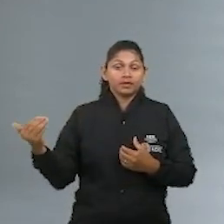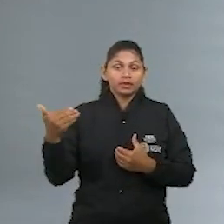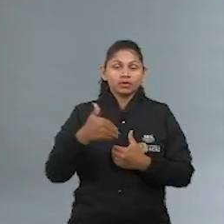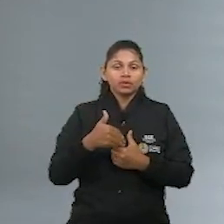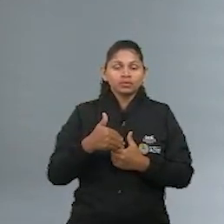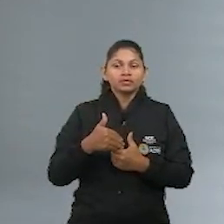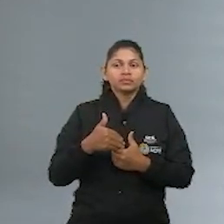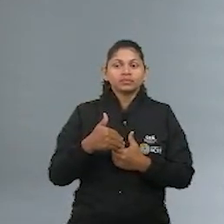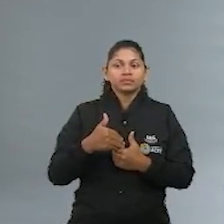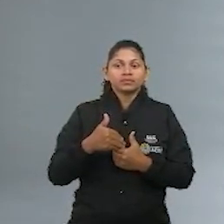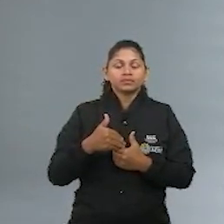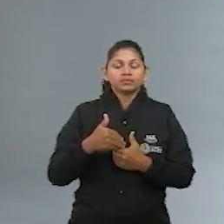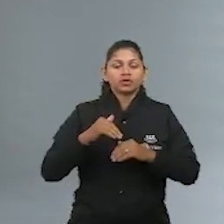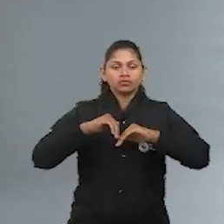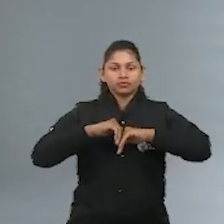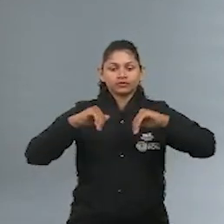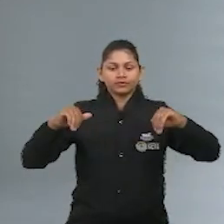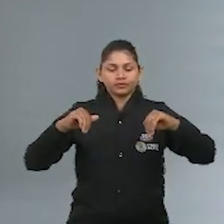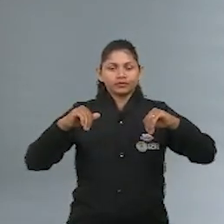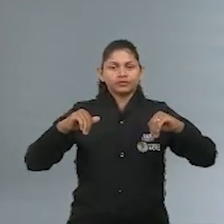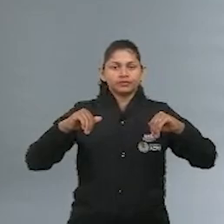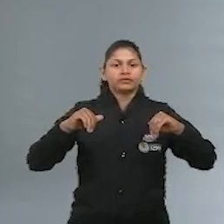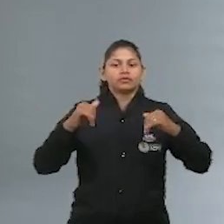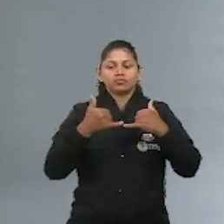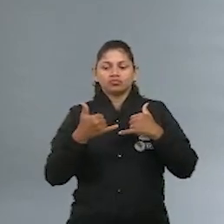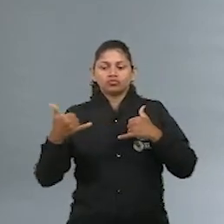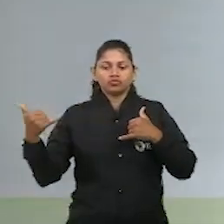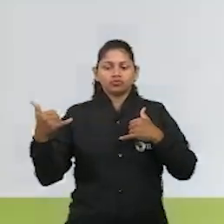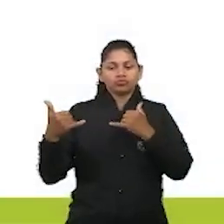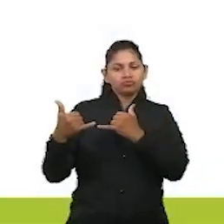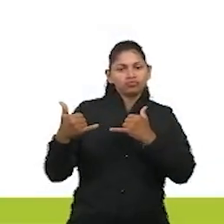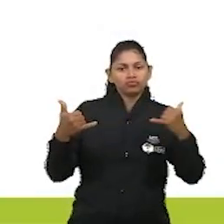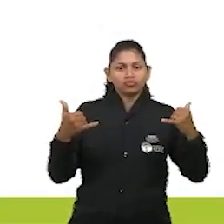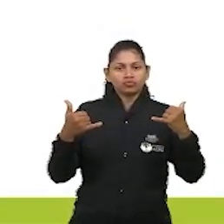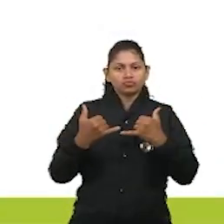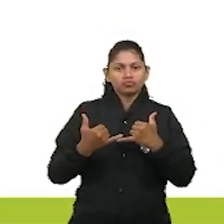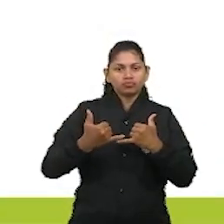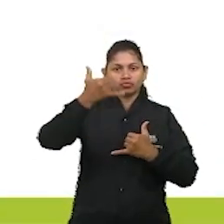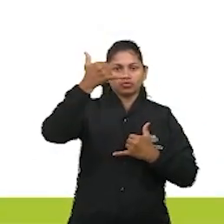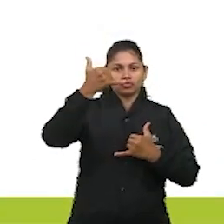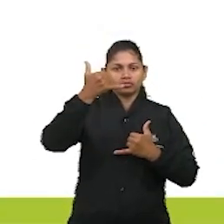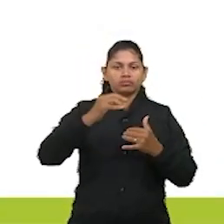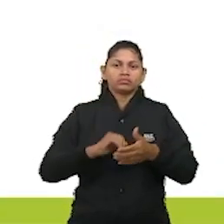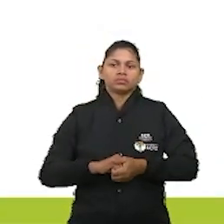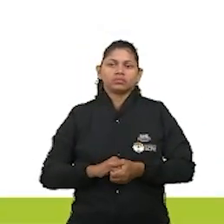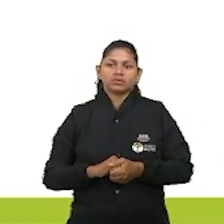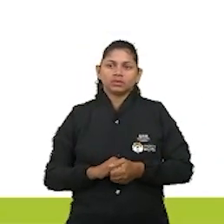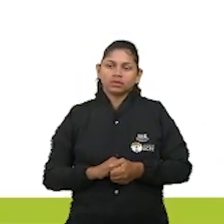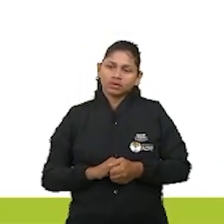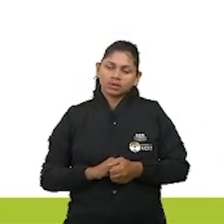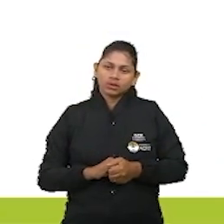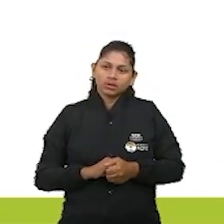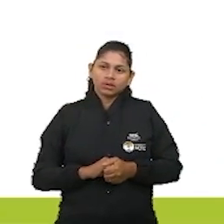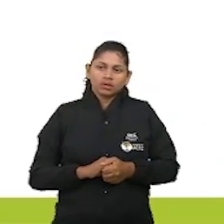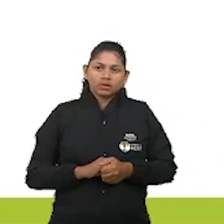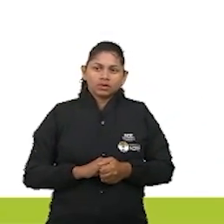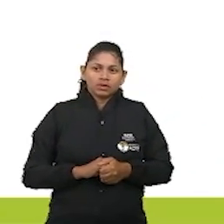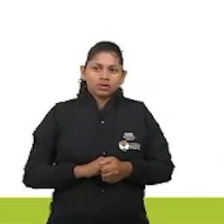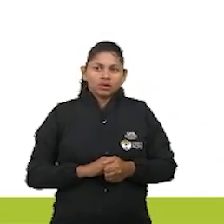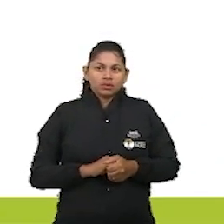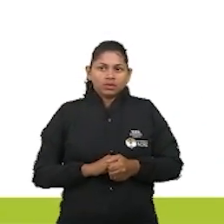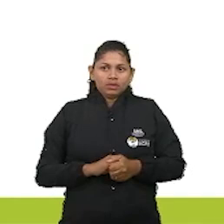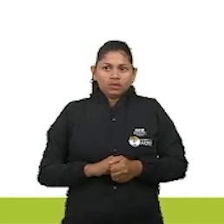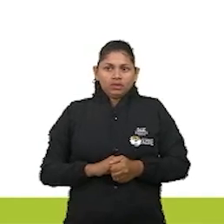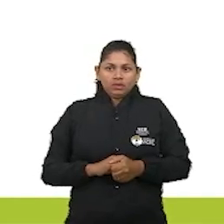dividindo para um lado e para outro, sempre com 3. Vamos aqui, então, exemplificar mais ainda para vocês, tá?